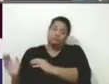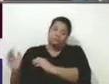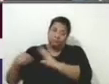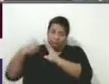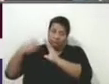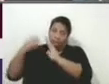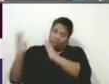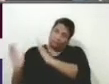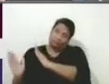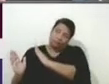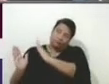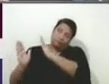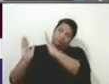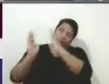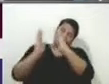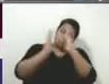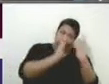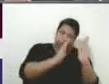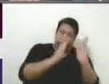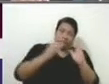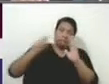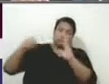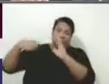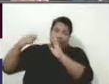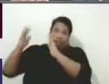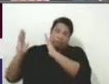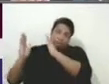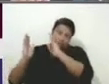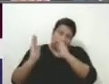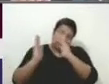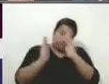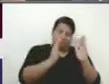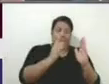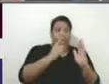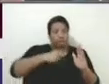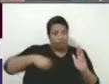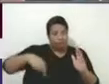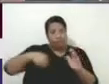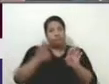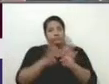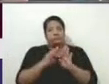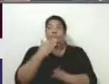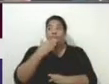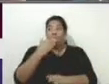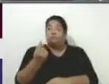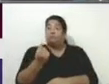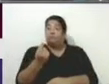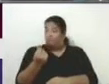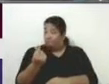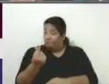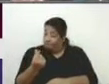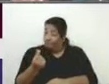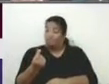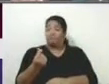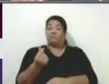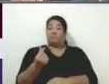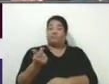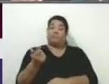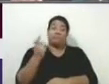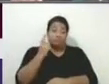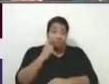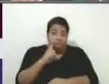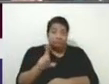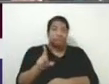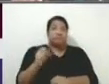claro, obviamente, nós engrossamos o couro para pedir recursos para o secretário para que possa ser construído esse